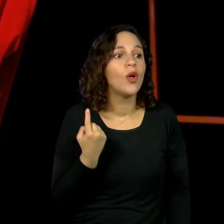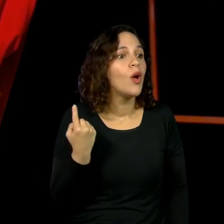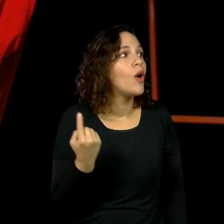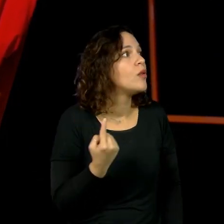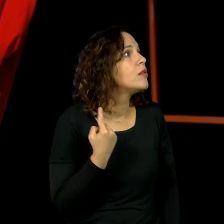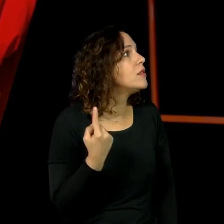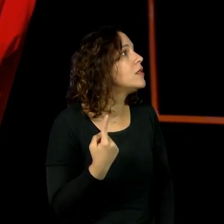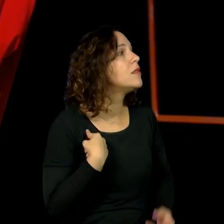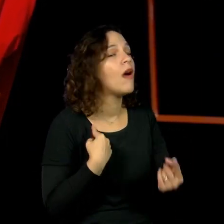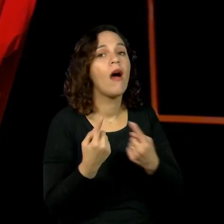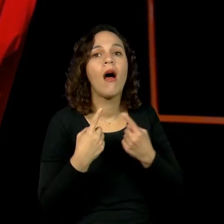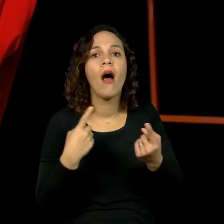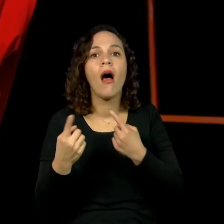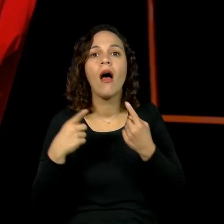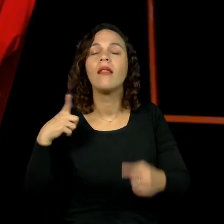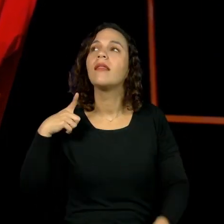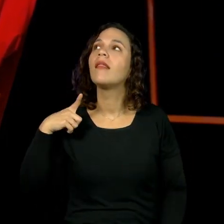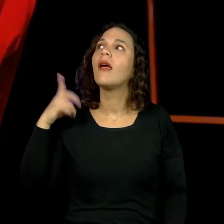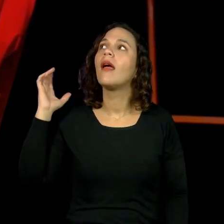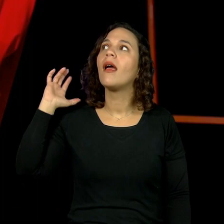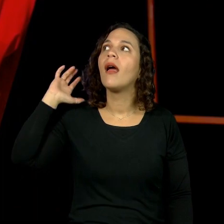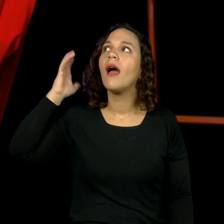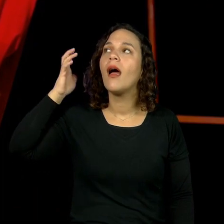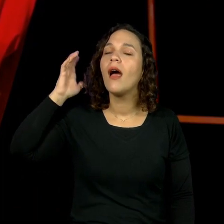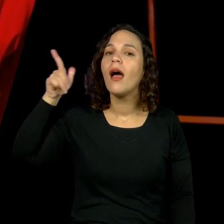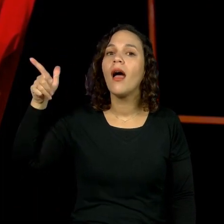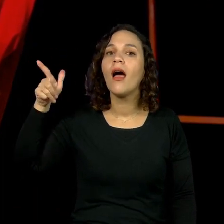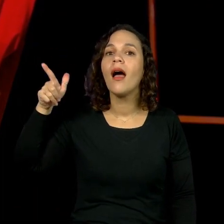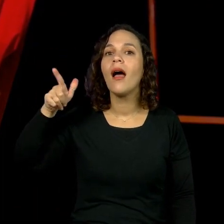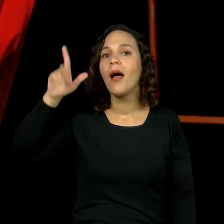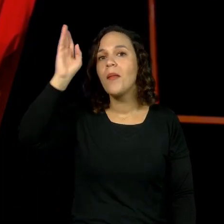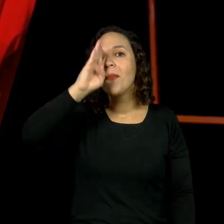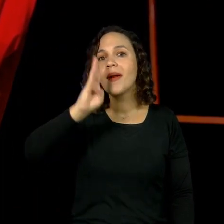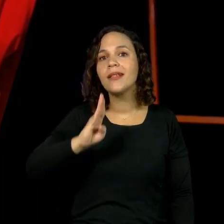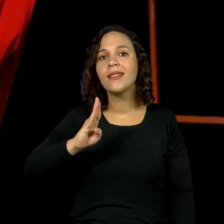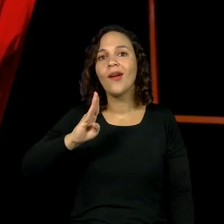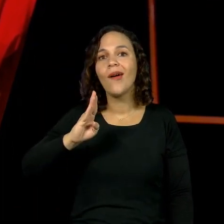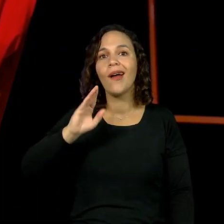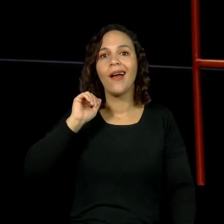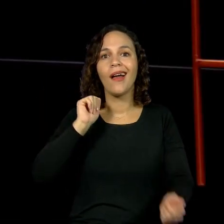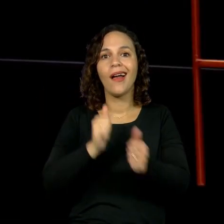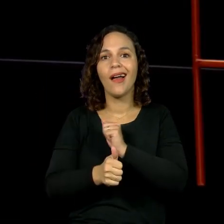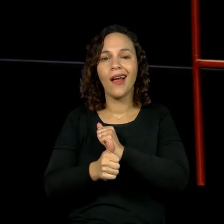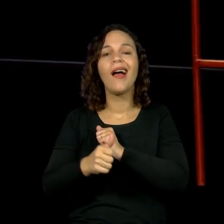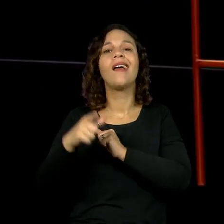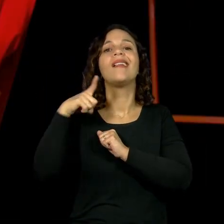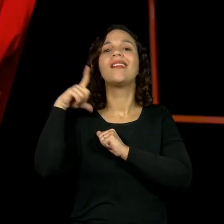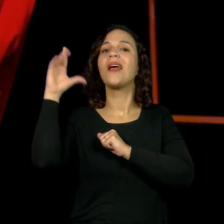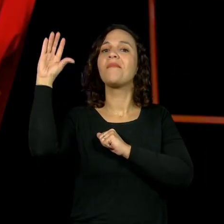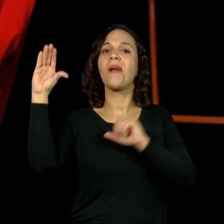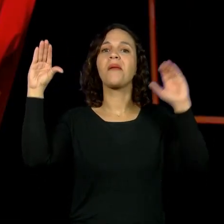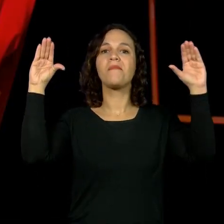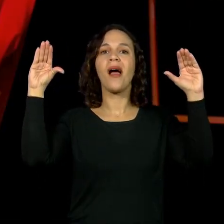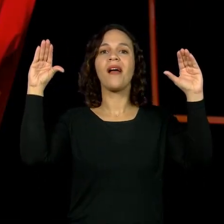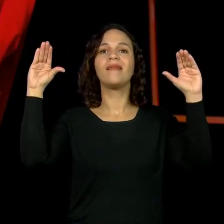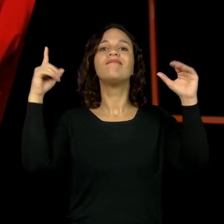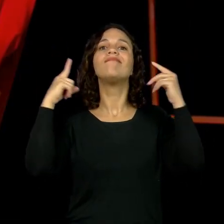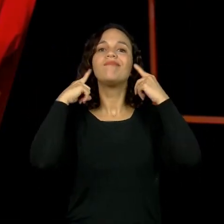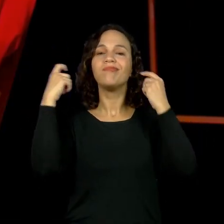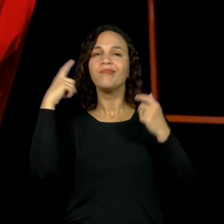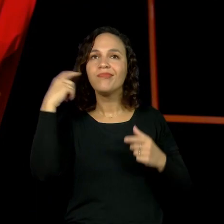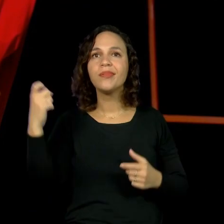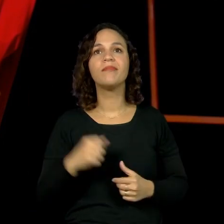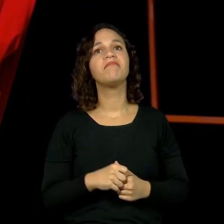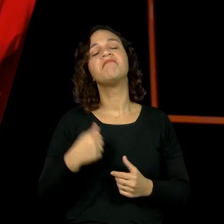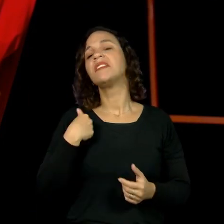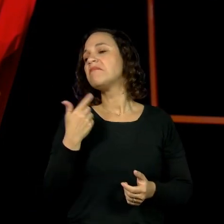e ouvindo o jogo da Seleção Brasileira nos alto-falantes espalhados pela Avenida São João. Eu não consegui esse trabalho